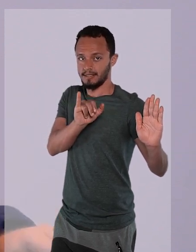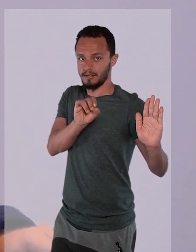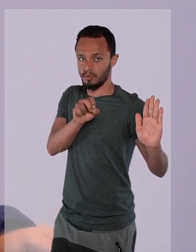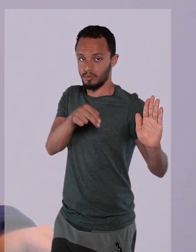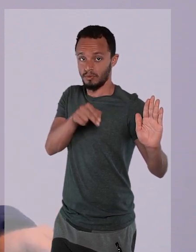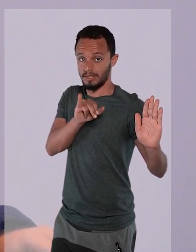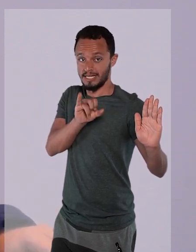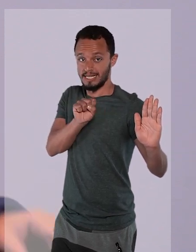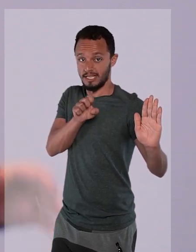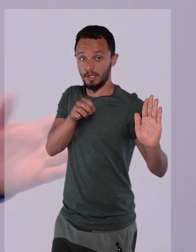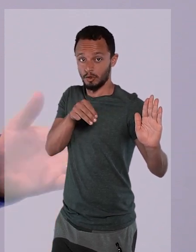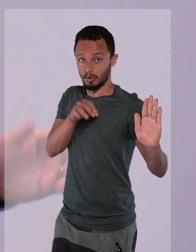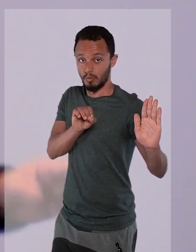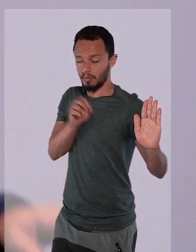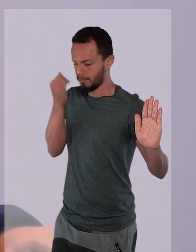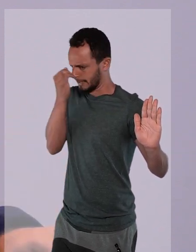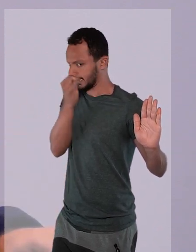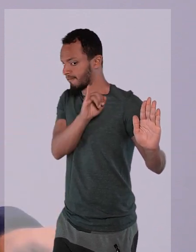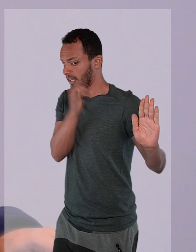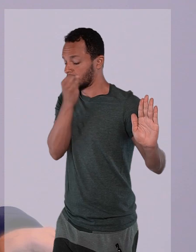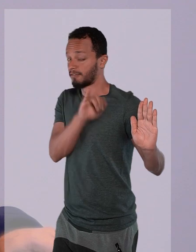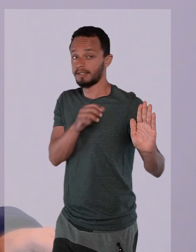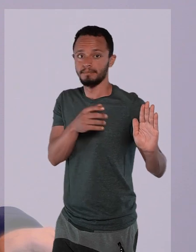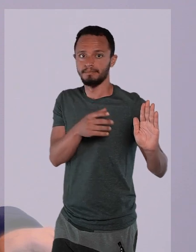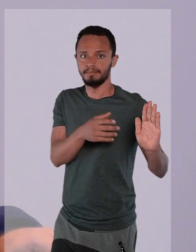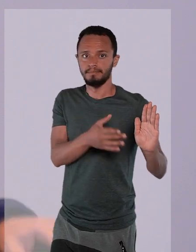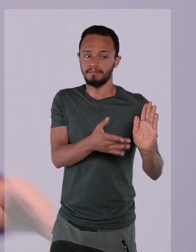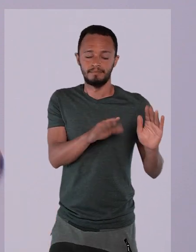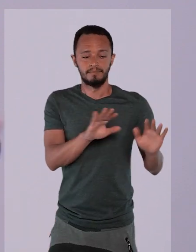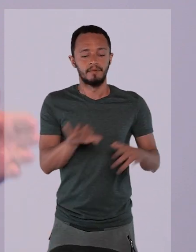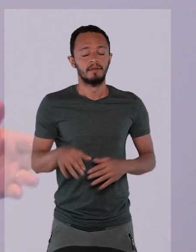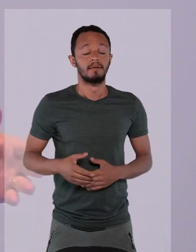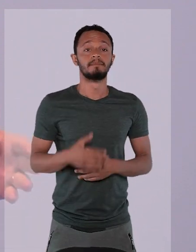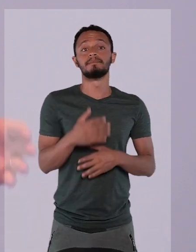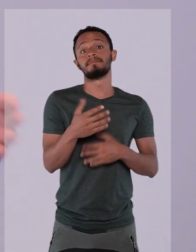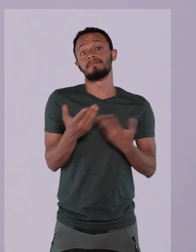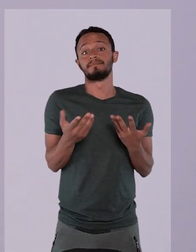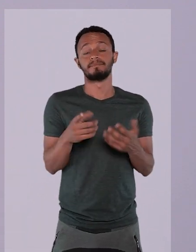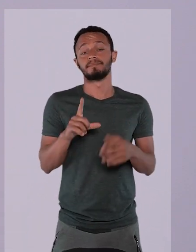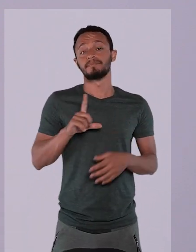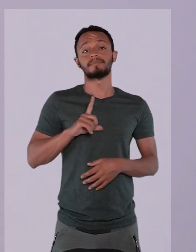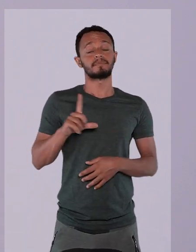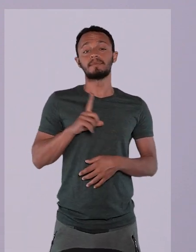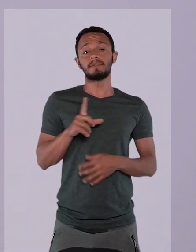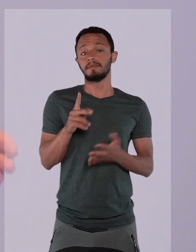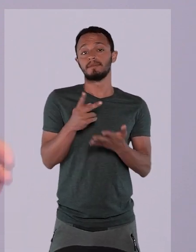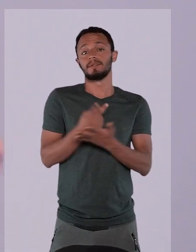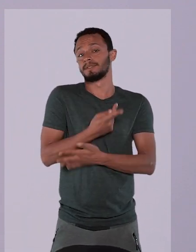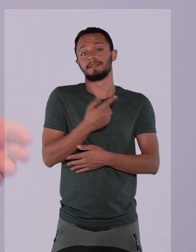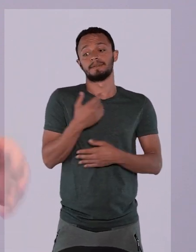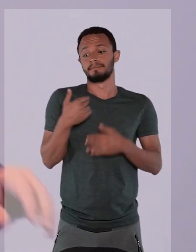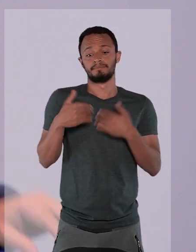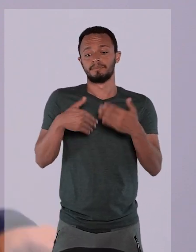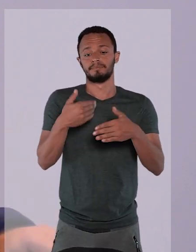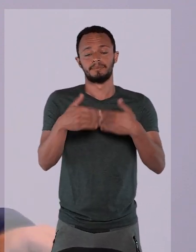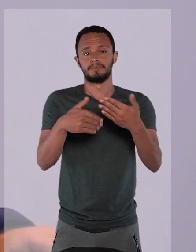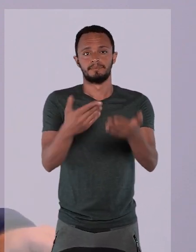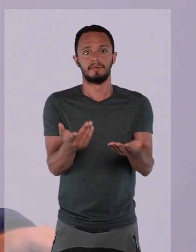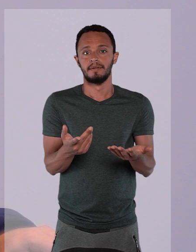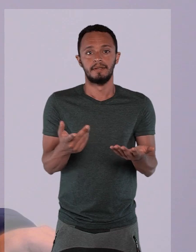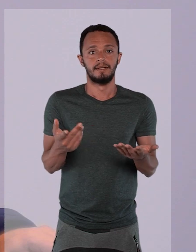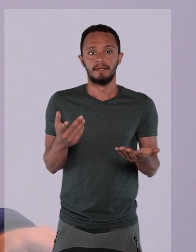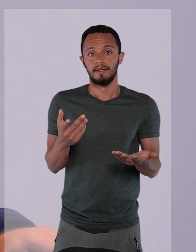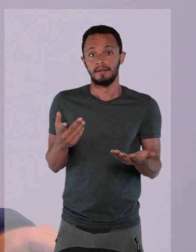adequados, né, não só de ameaças e tudo, em função das necessidades de se